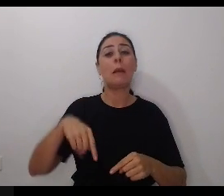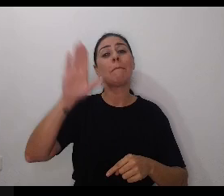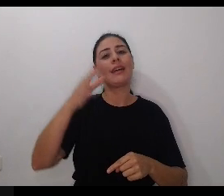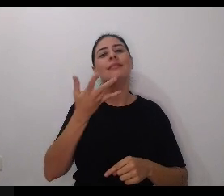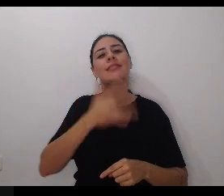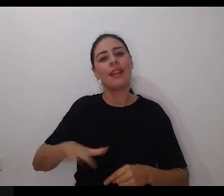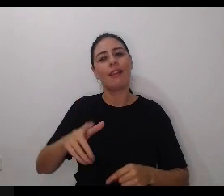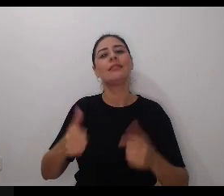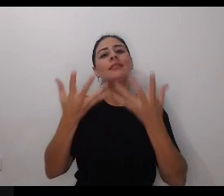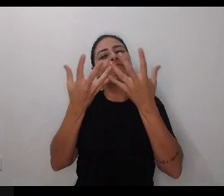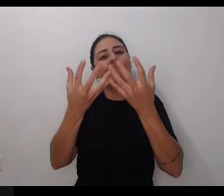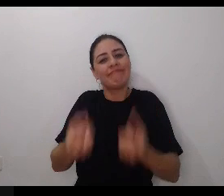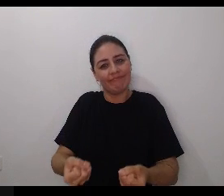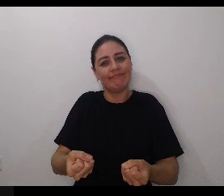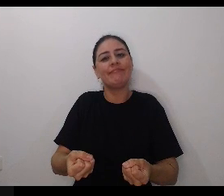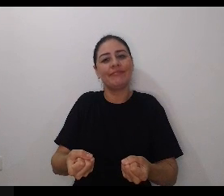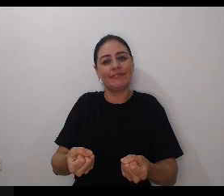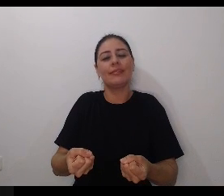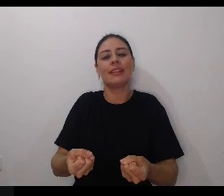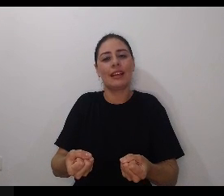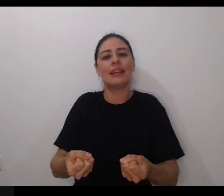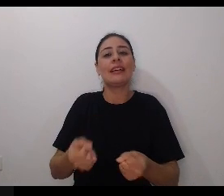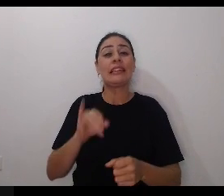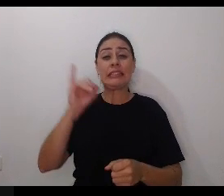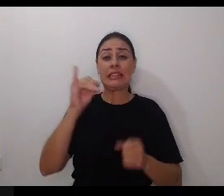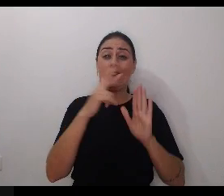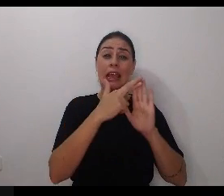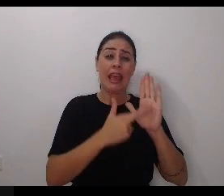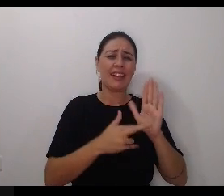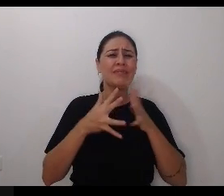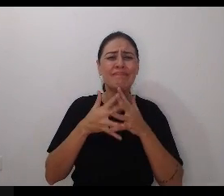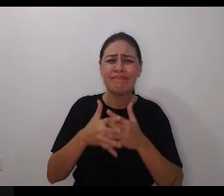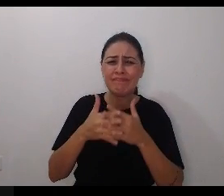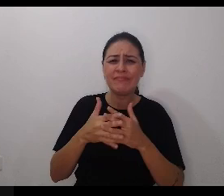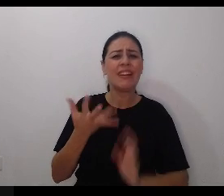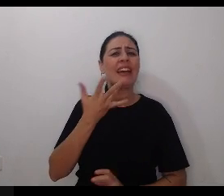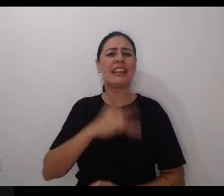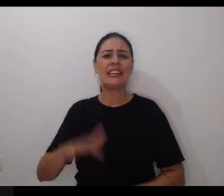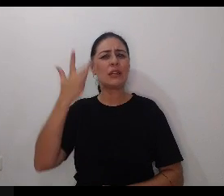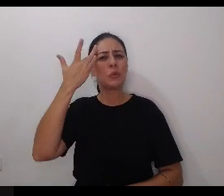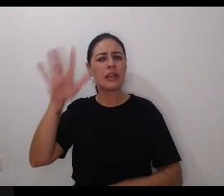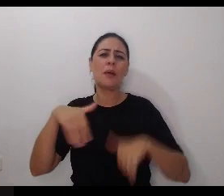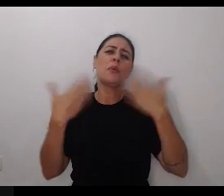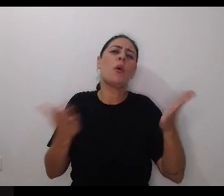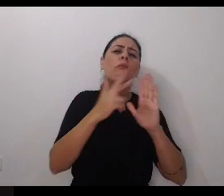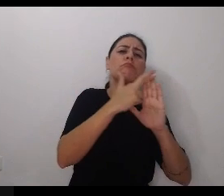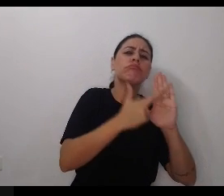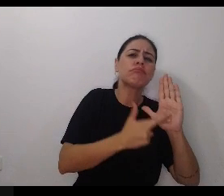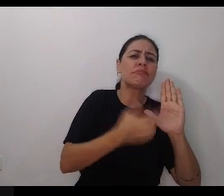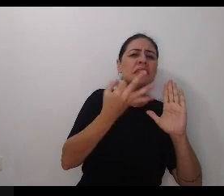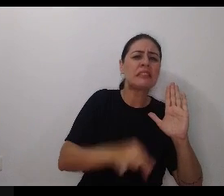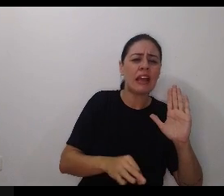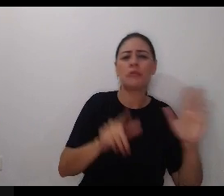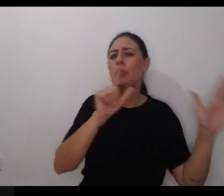forem claras, constantes, coerentes, maior a aceitação delas, né? Quando